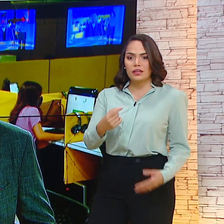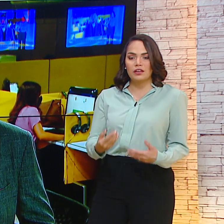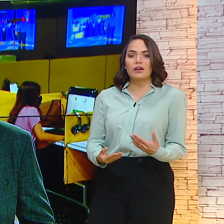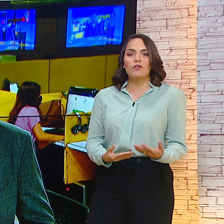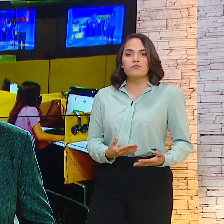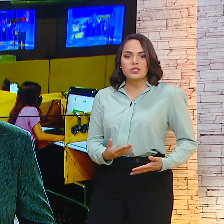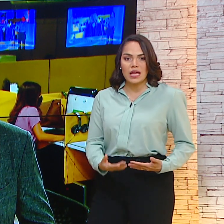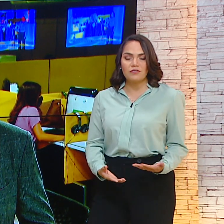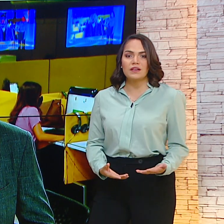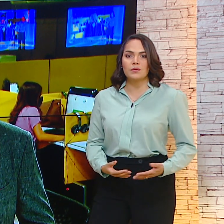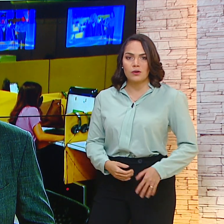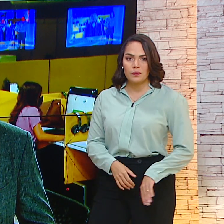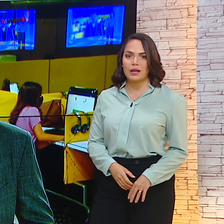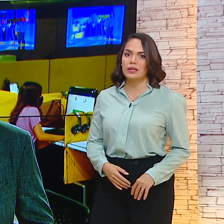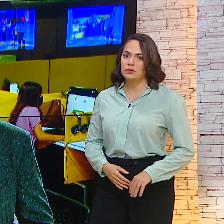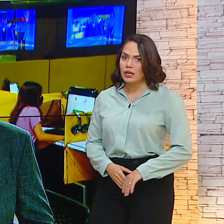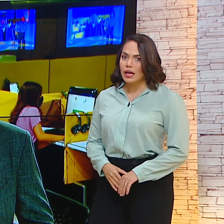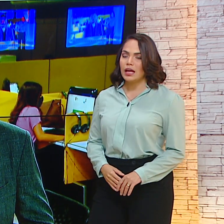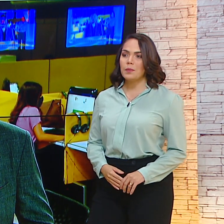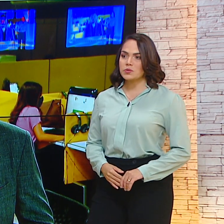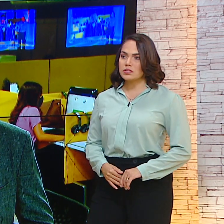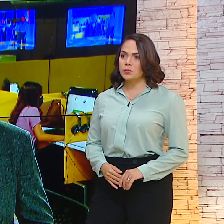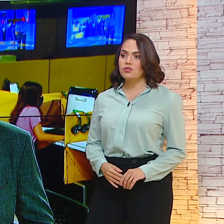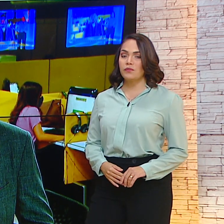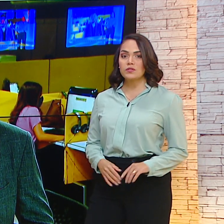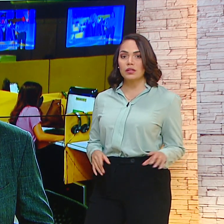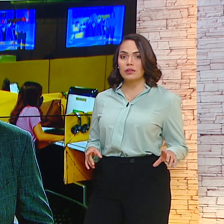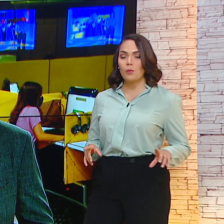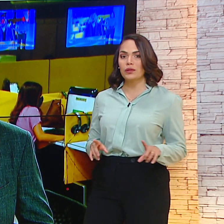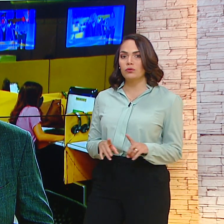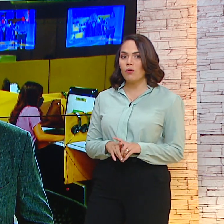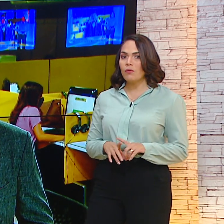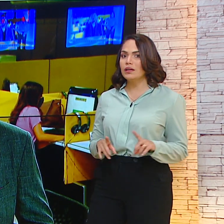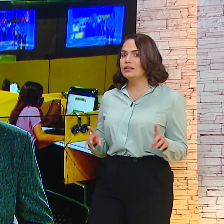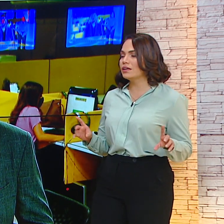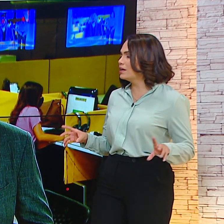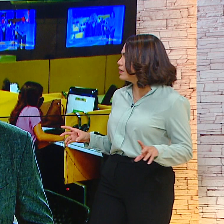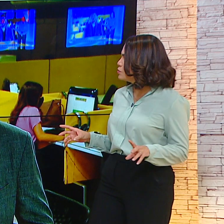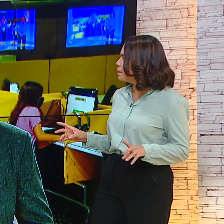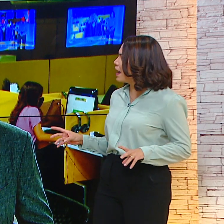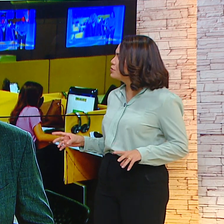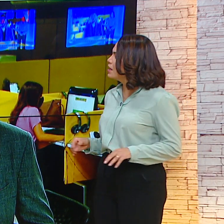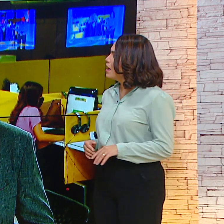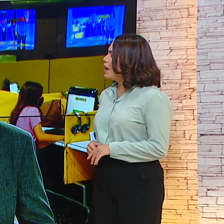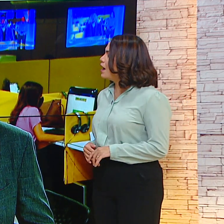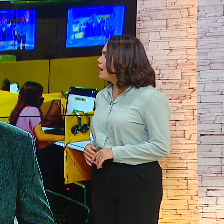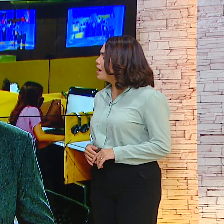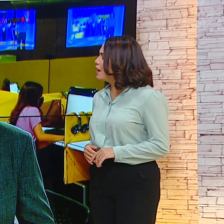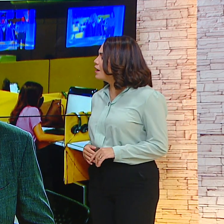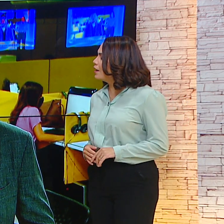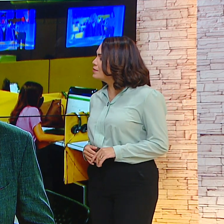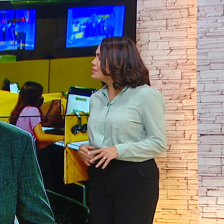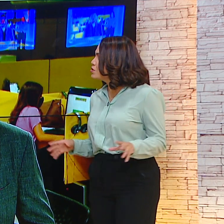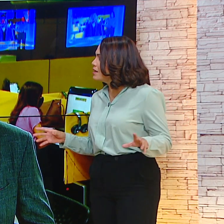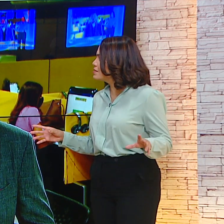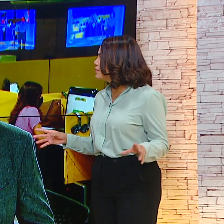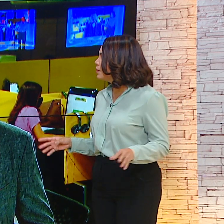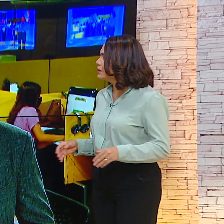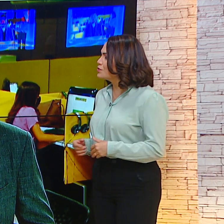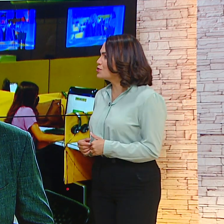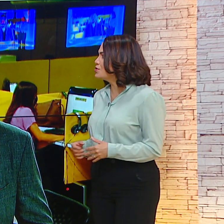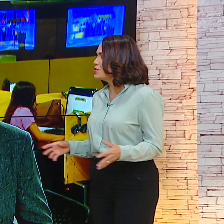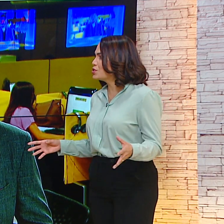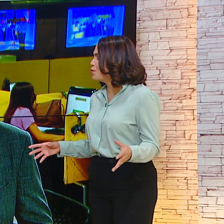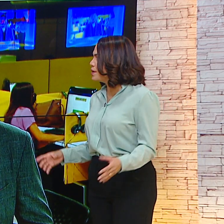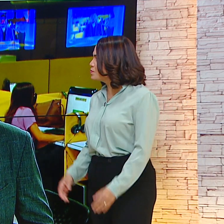Como é que consegue fazer o acompanhamento? É uma situação muito difícil, tanto que aumentou em grande parte a desistência, Sim. né?